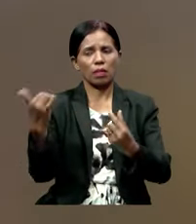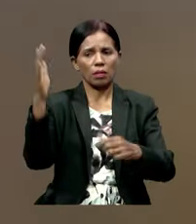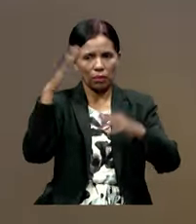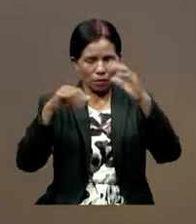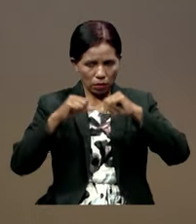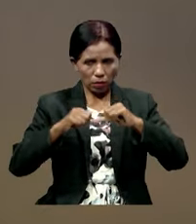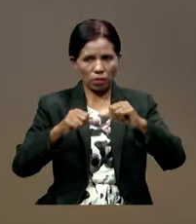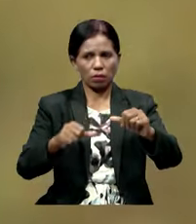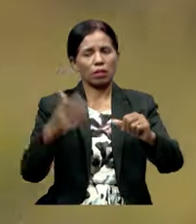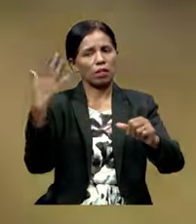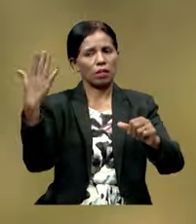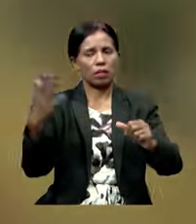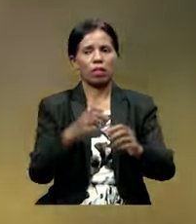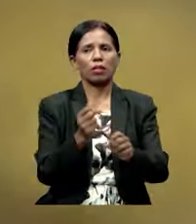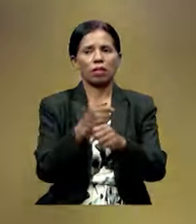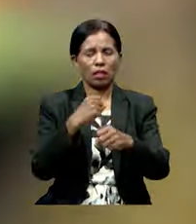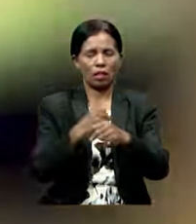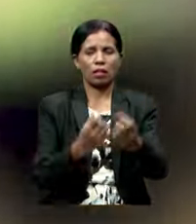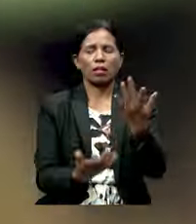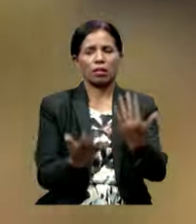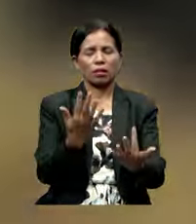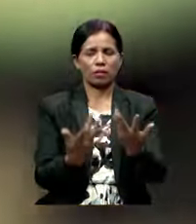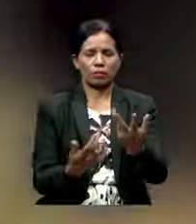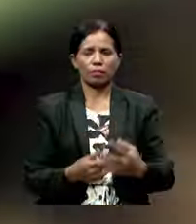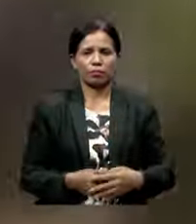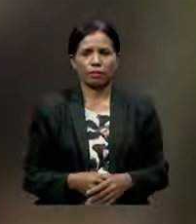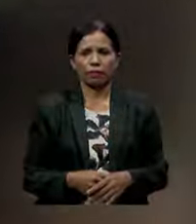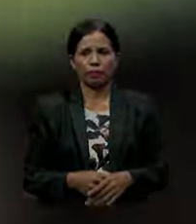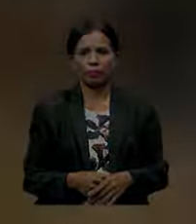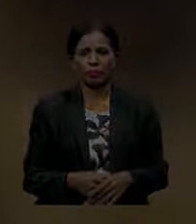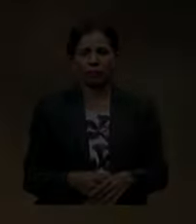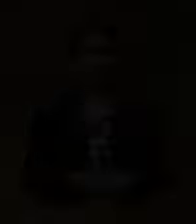continua moço e a território laran, onde cria instabilidade. Mateus Romário, Adérito Ximenes, ZMN.